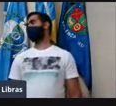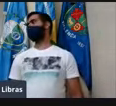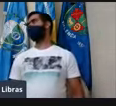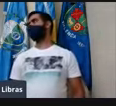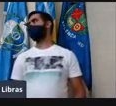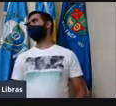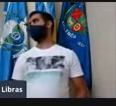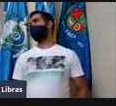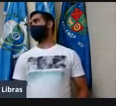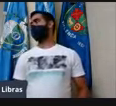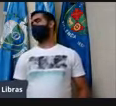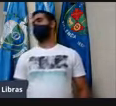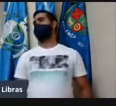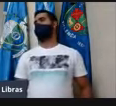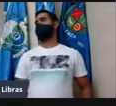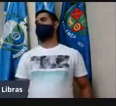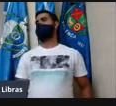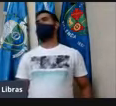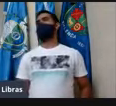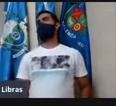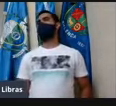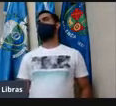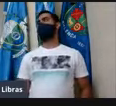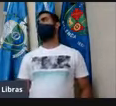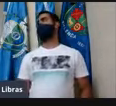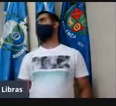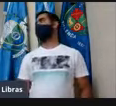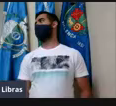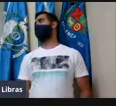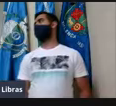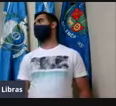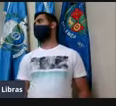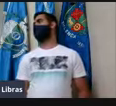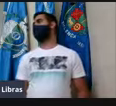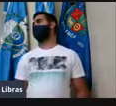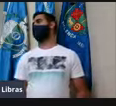Se faça constar em ata a presença do vereador professor Rafael.